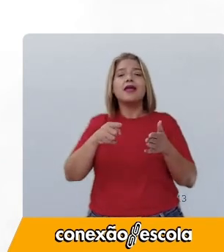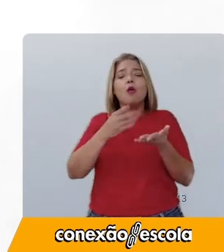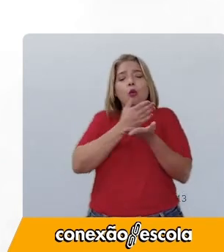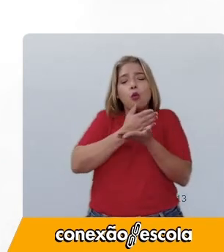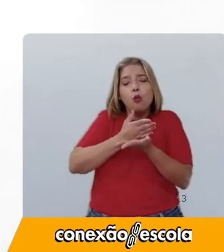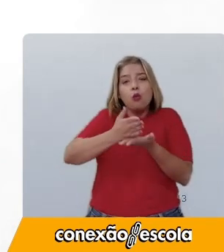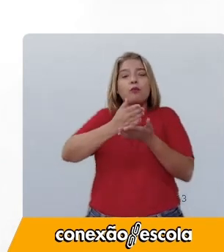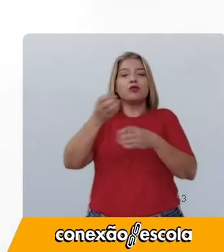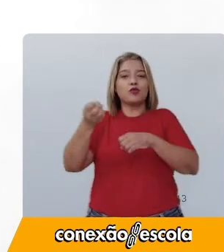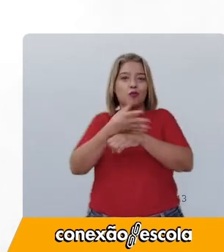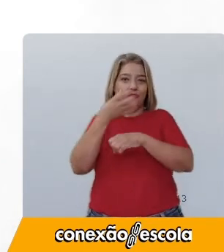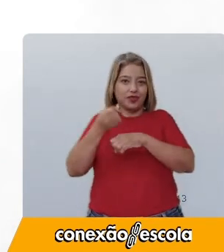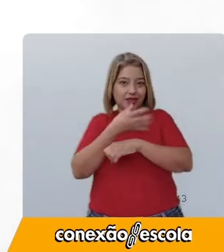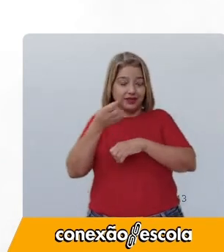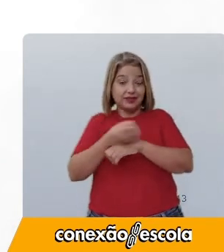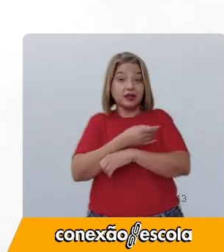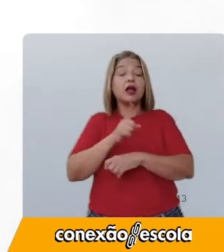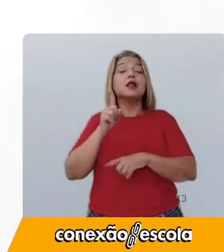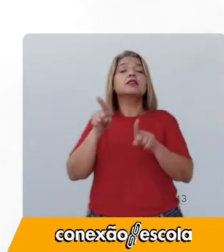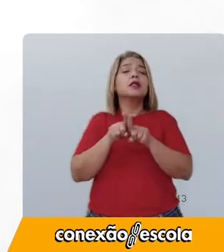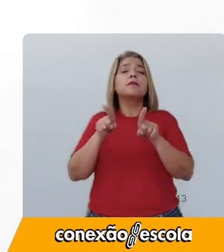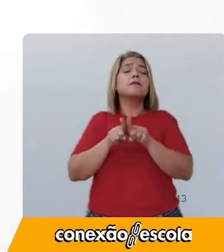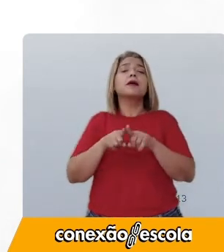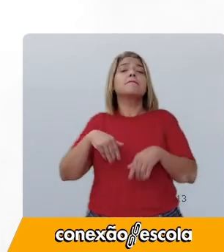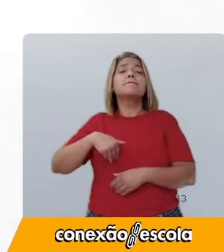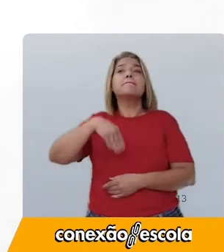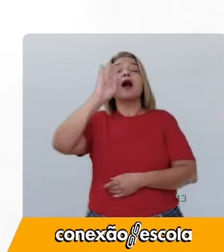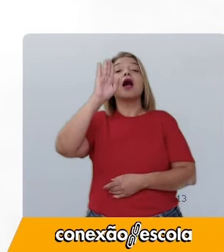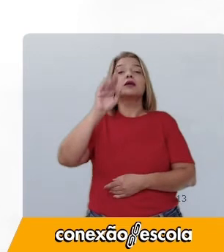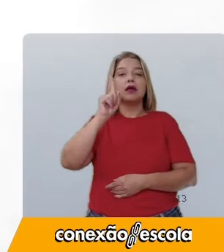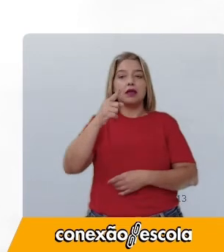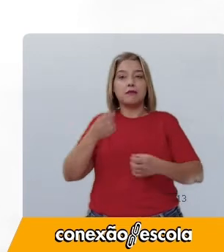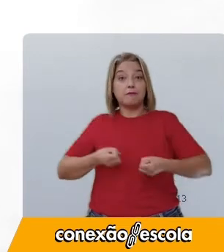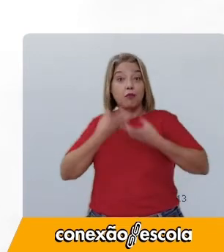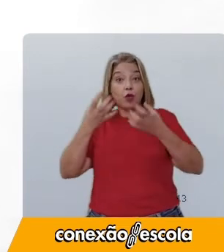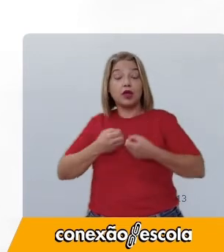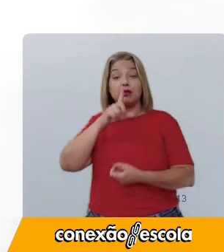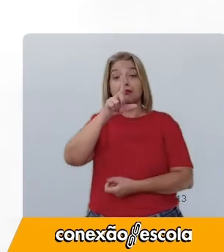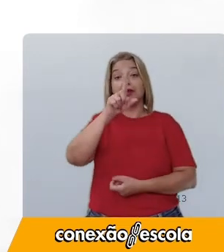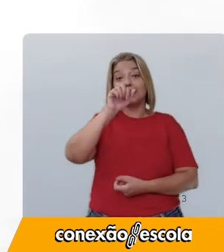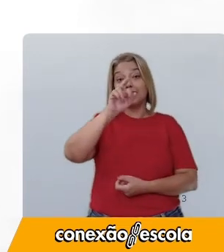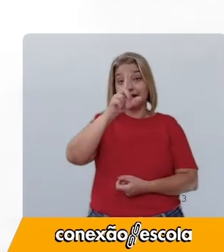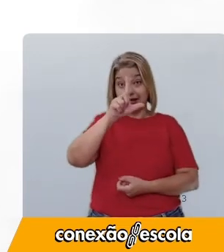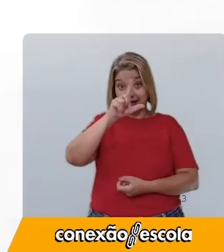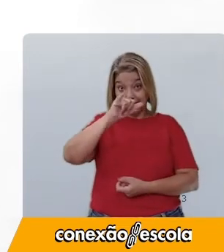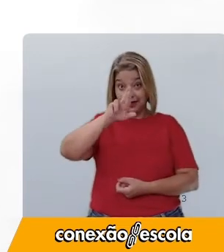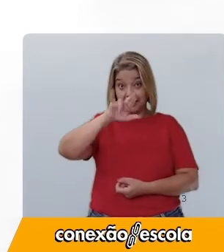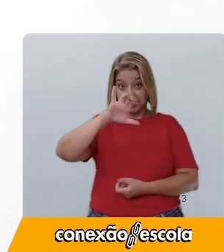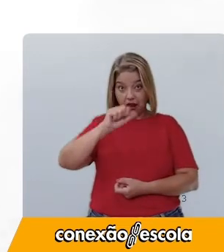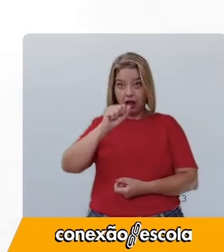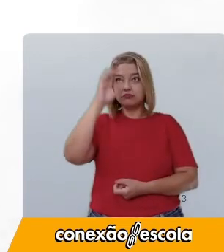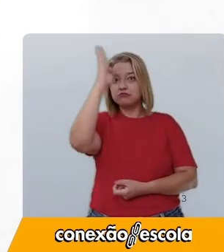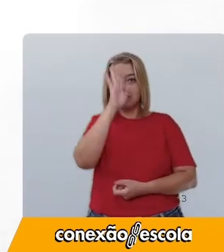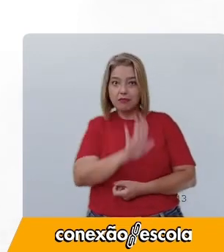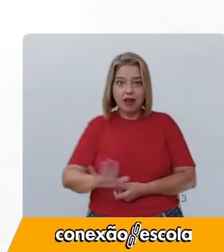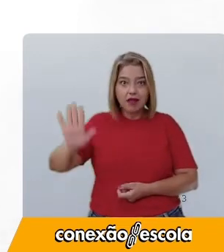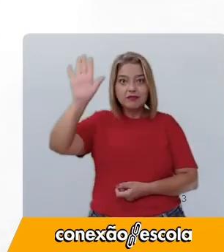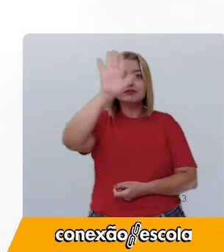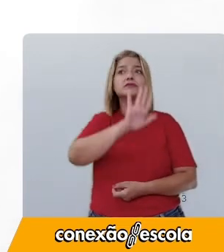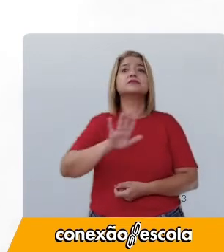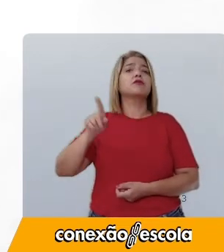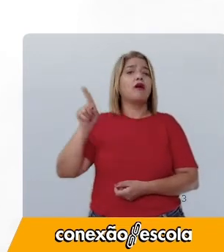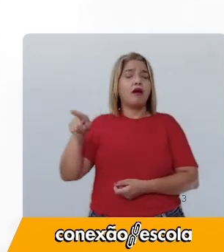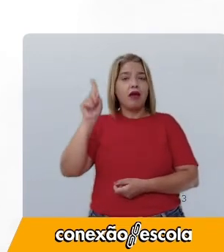dos pontos mais altos da poesia lírica nacional. É considerado um clássico da literatura brasileira do